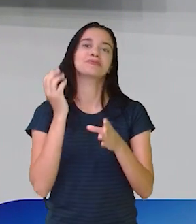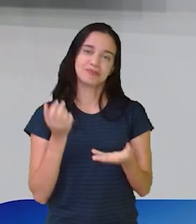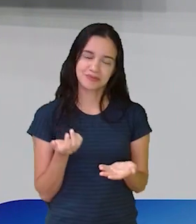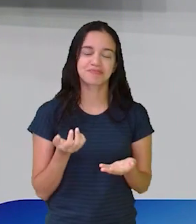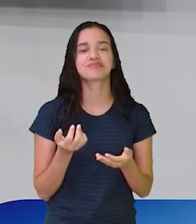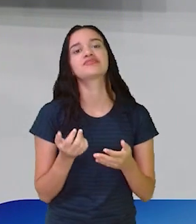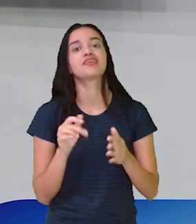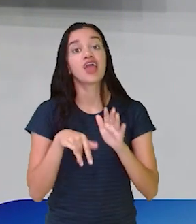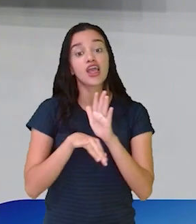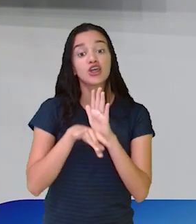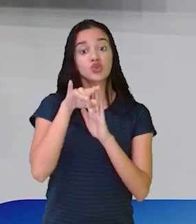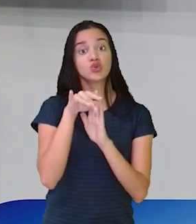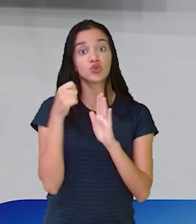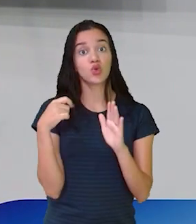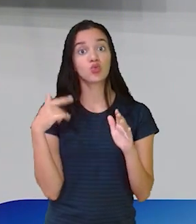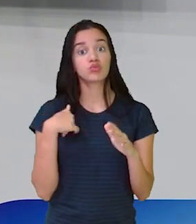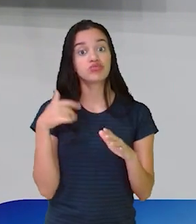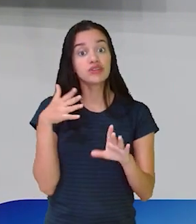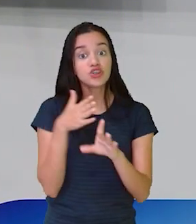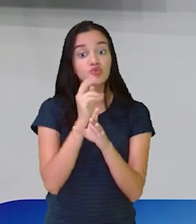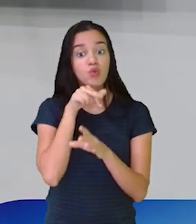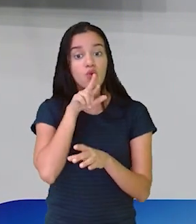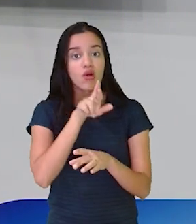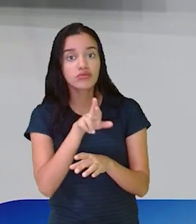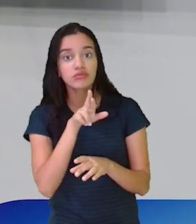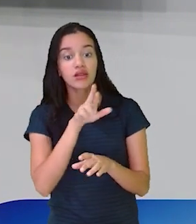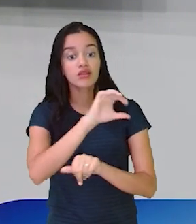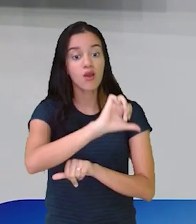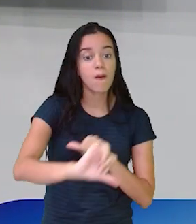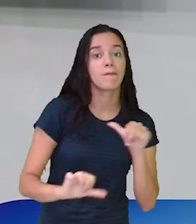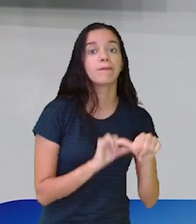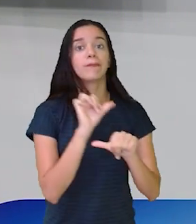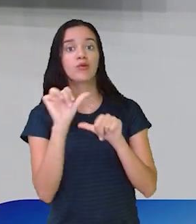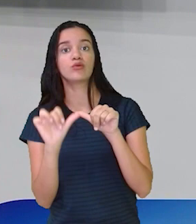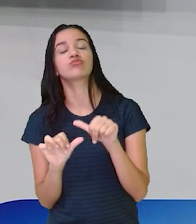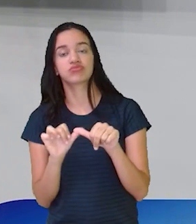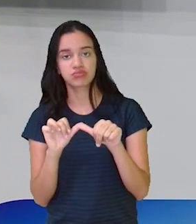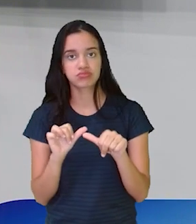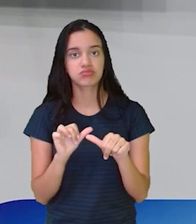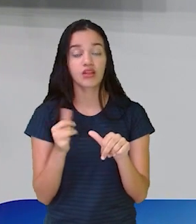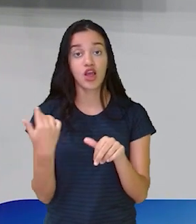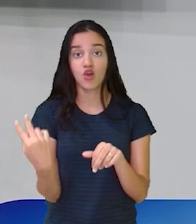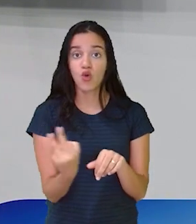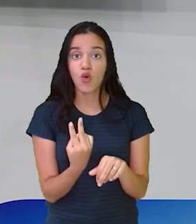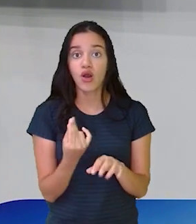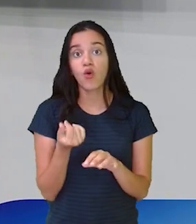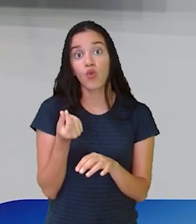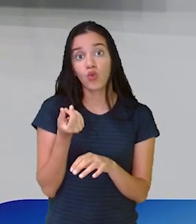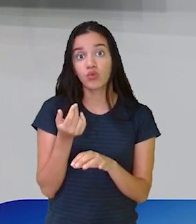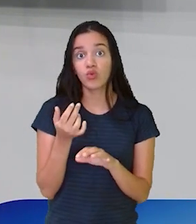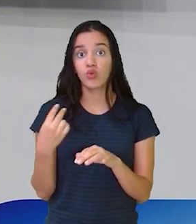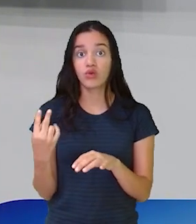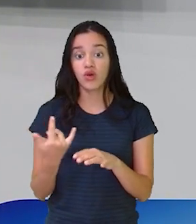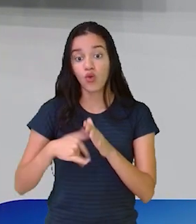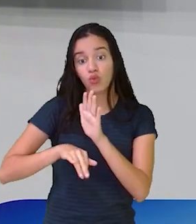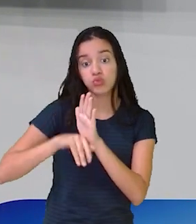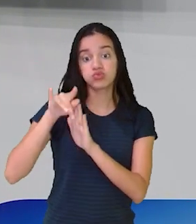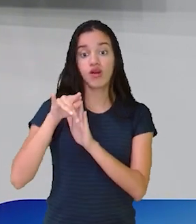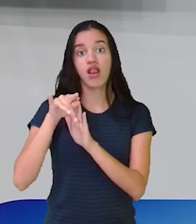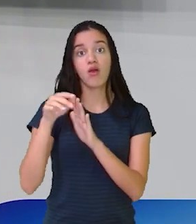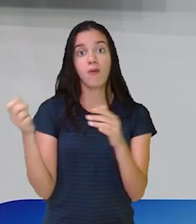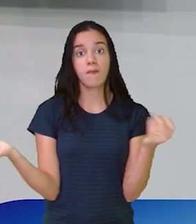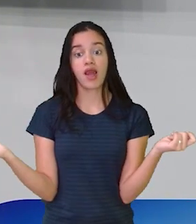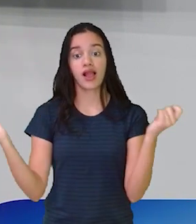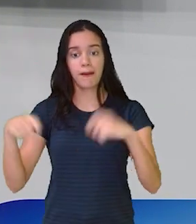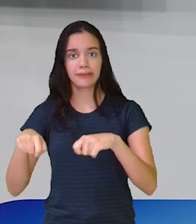descubro o volume, eu faço uma conversão, eu converto aquele valor em volume para a capacidade,